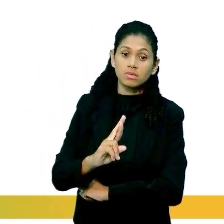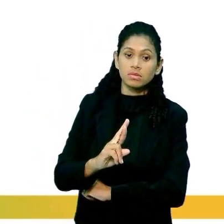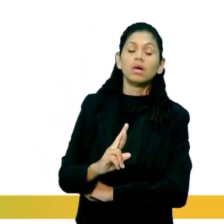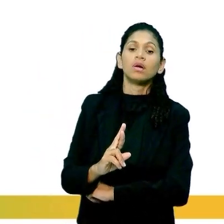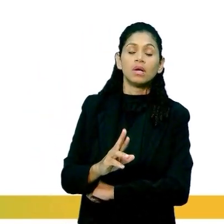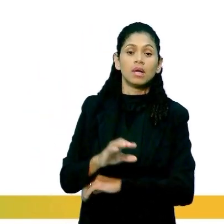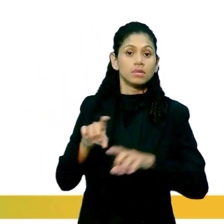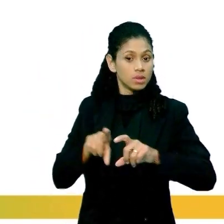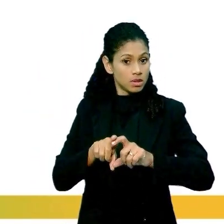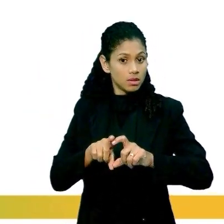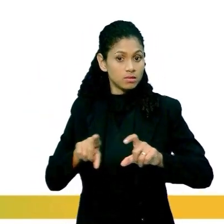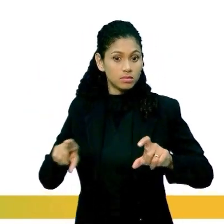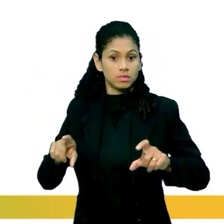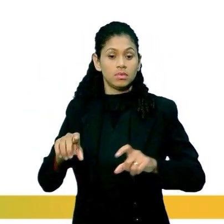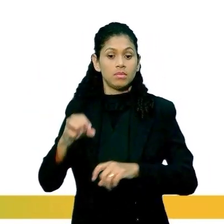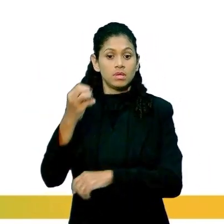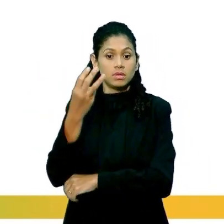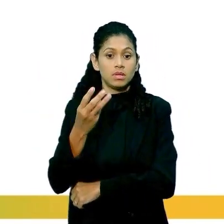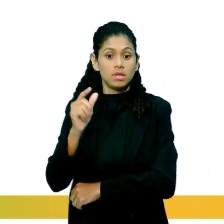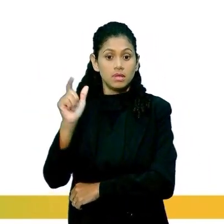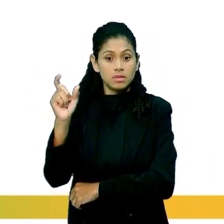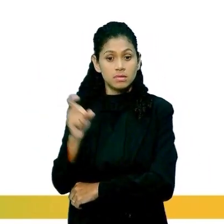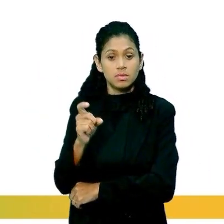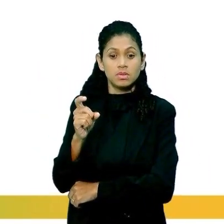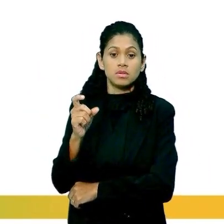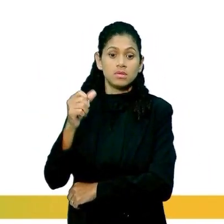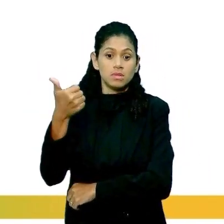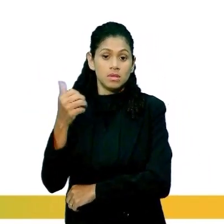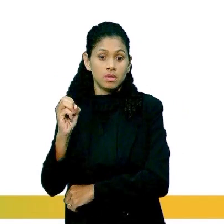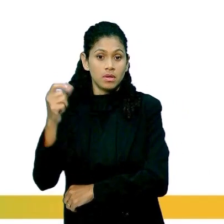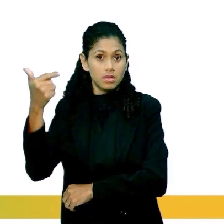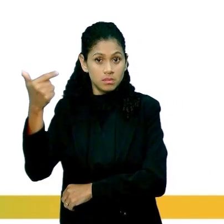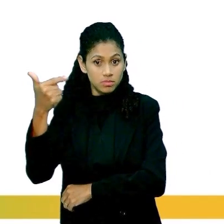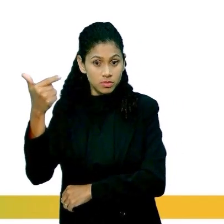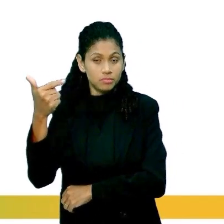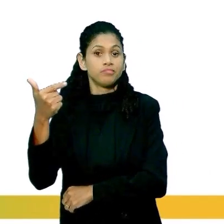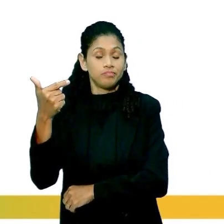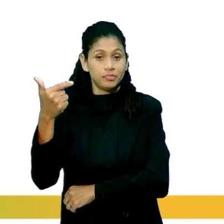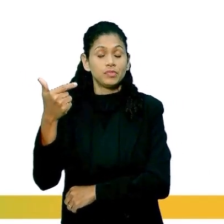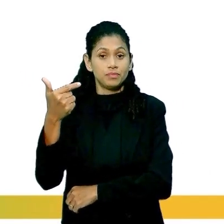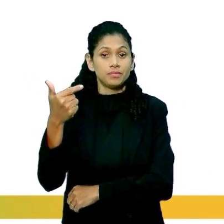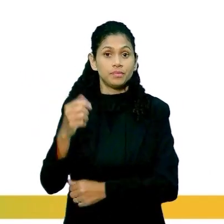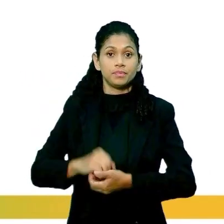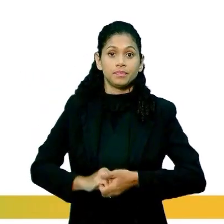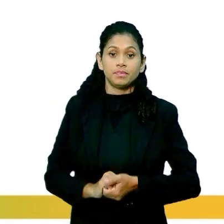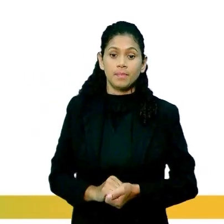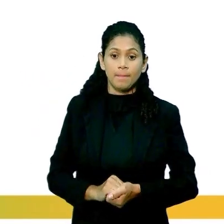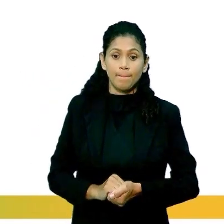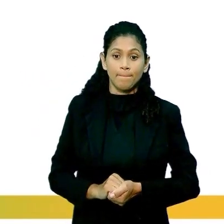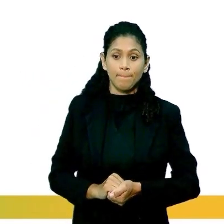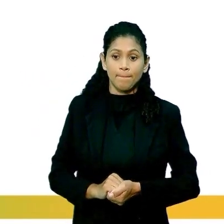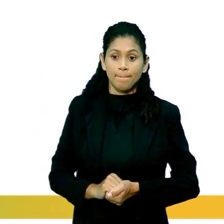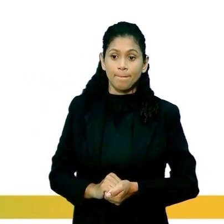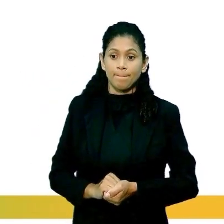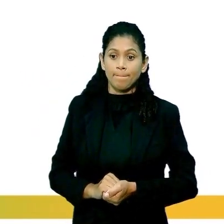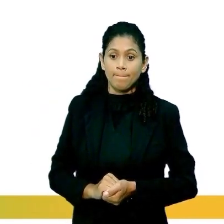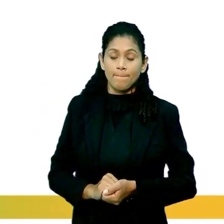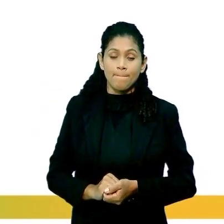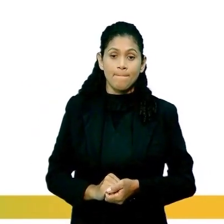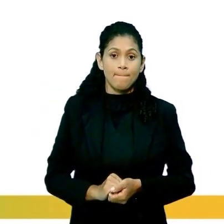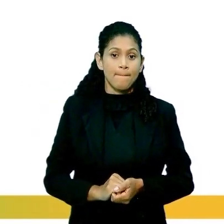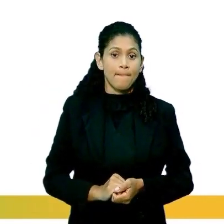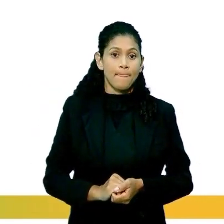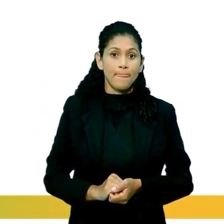vezes 10 elevado a 22 átomos de cobre em uma moedinha. Tudo bem? Então, vamos lá a mais um